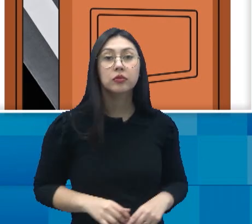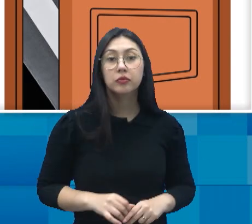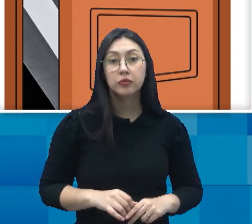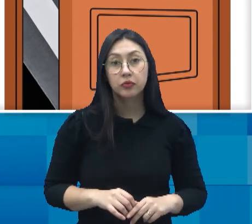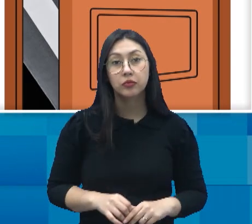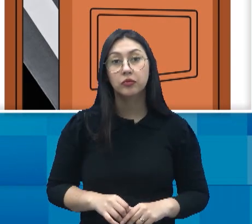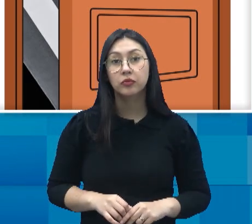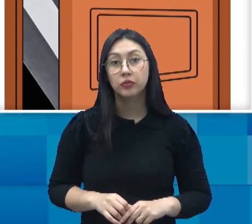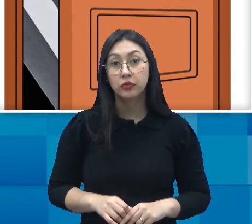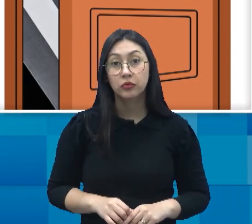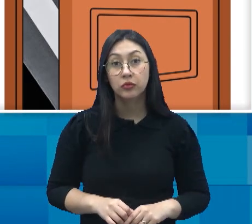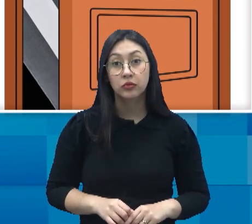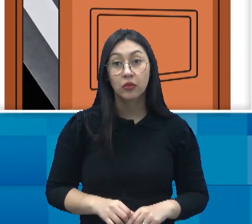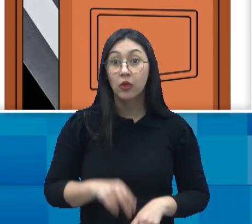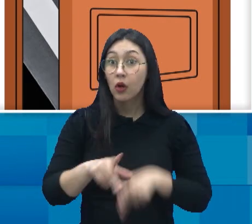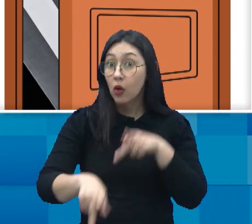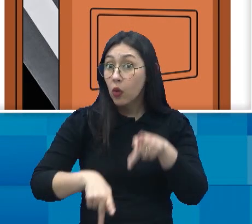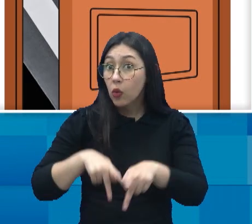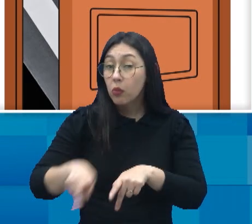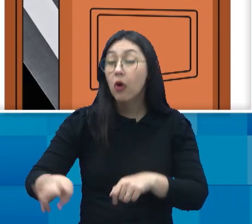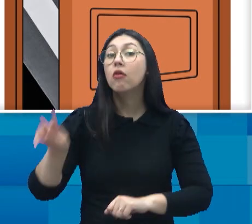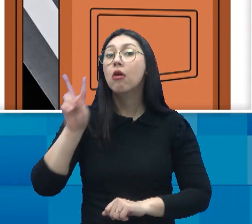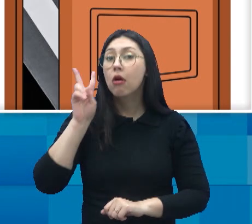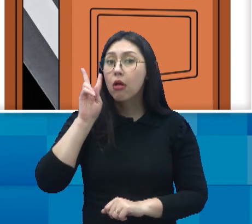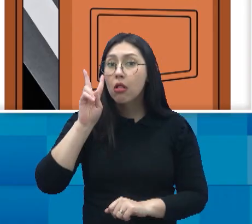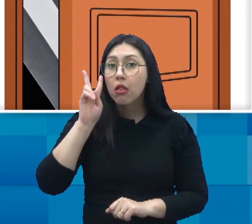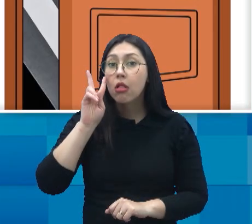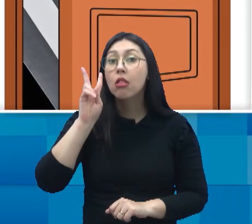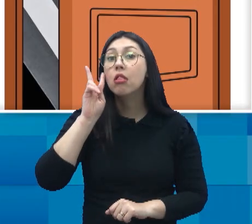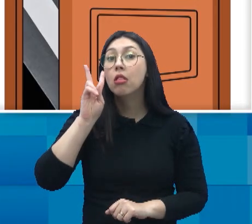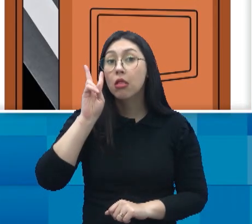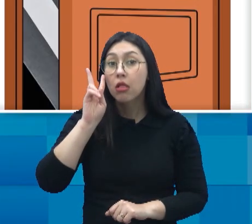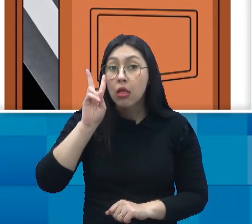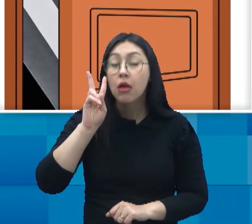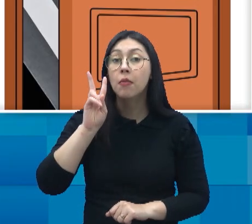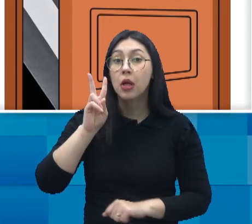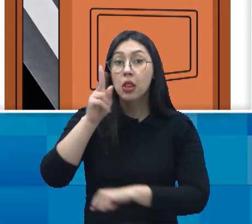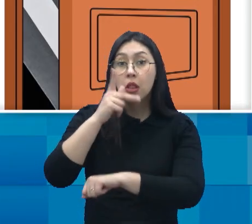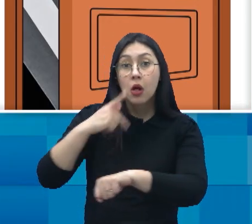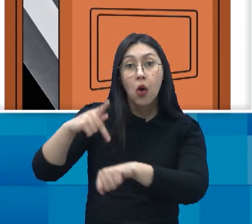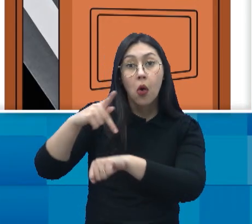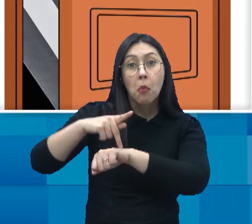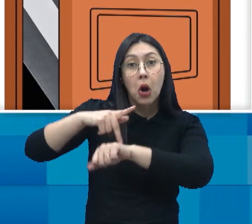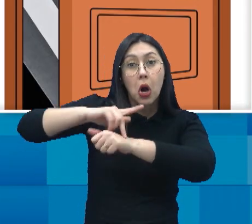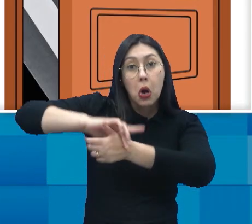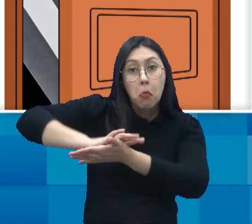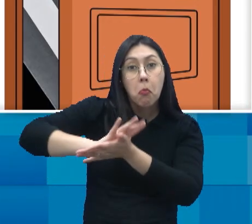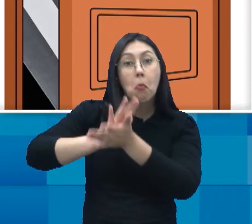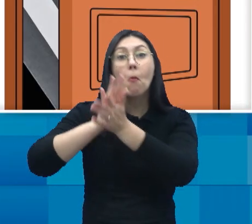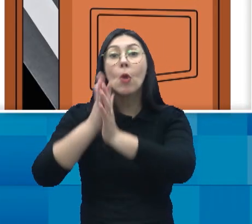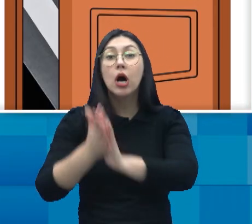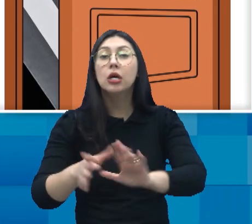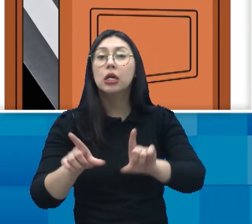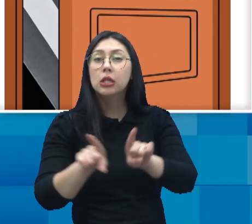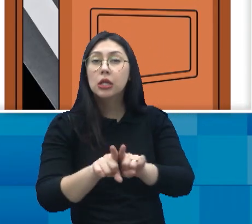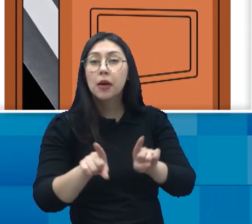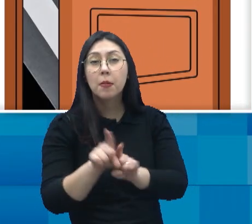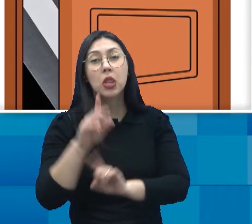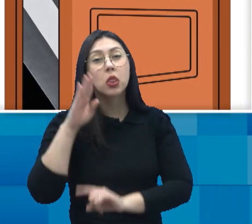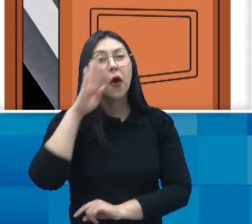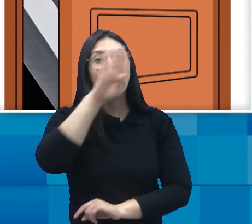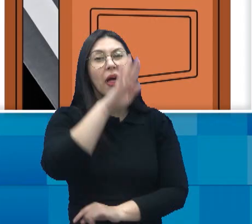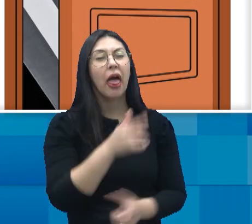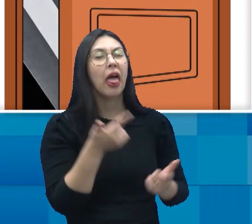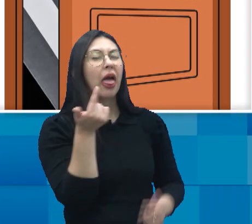O povo não esquece da destruição do país, principalmente de como